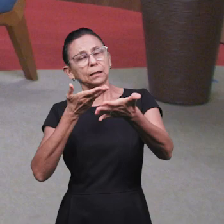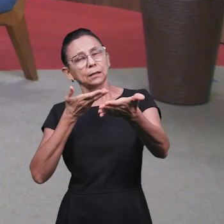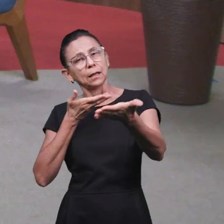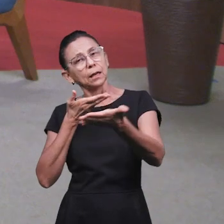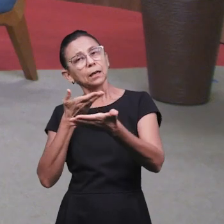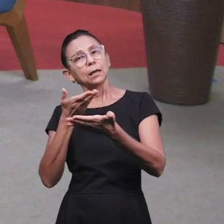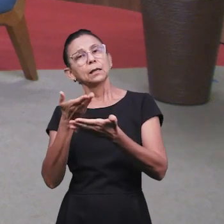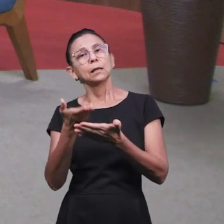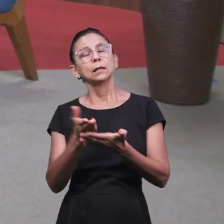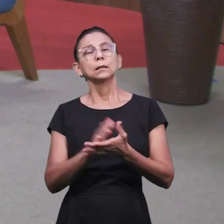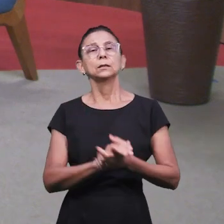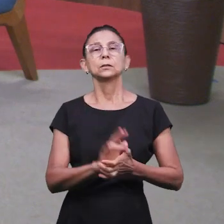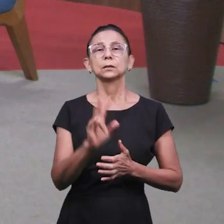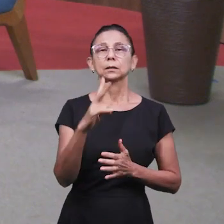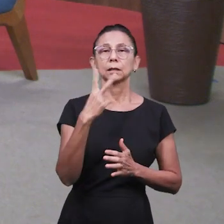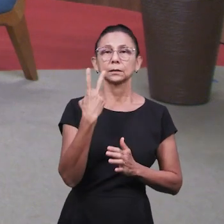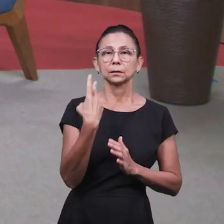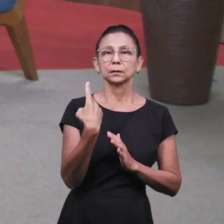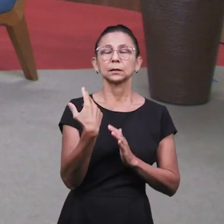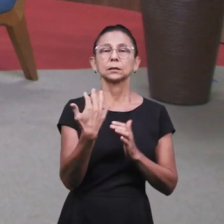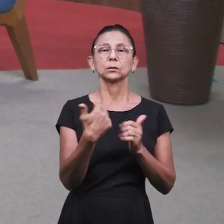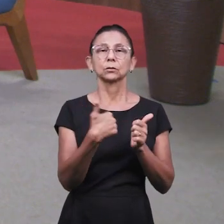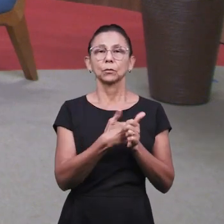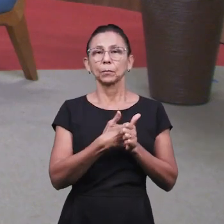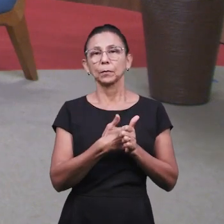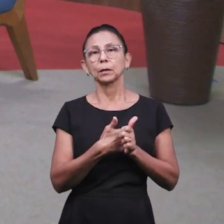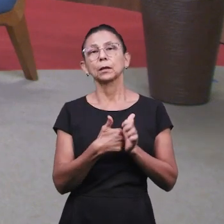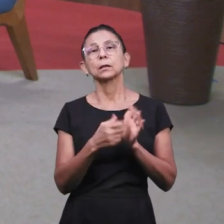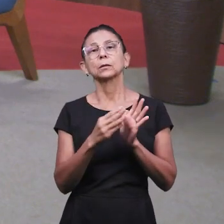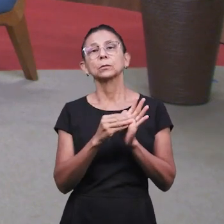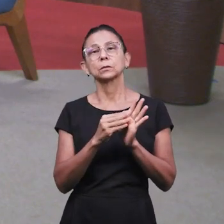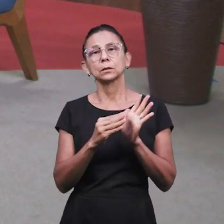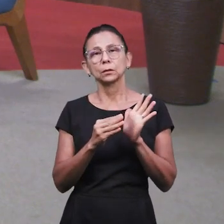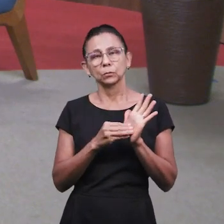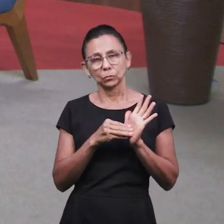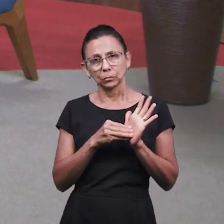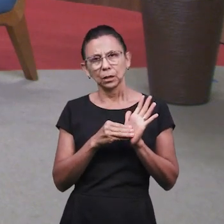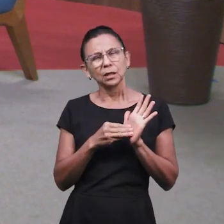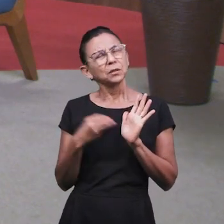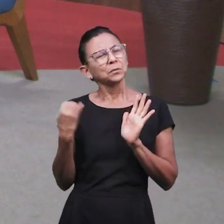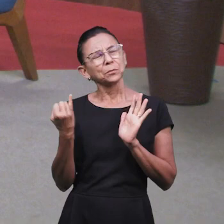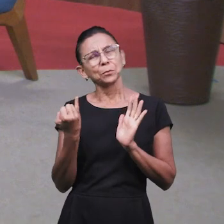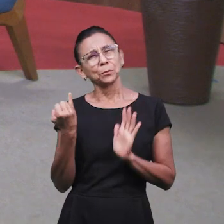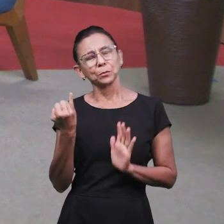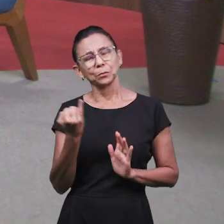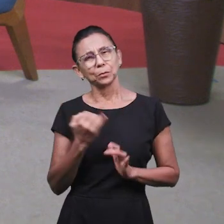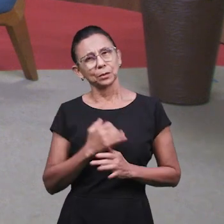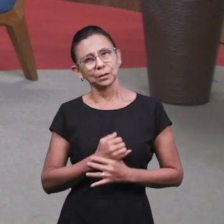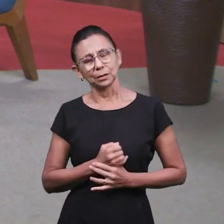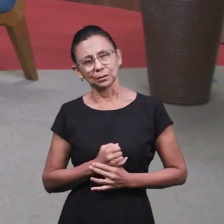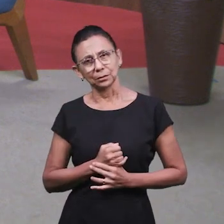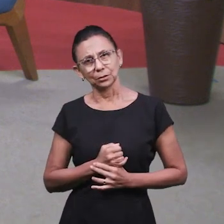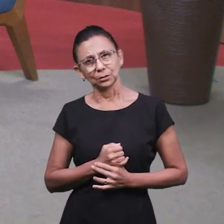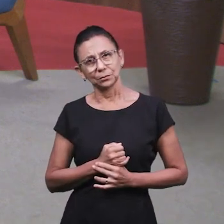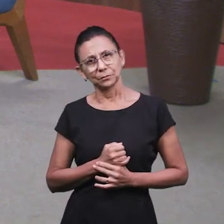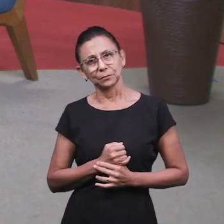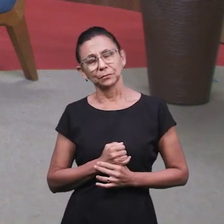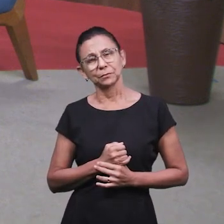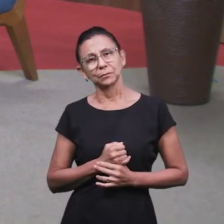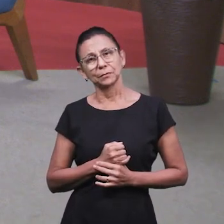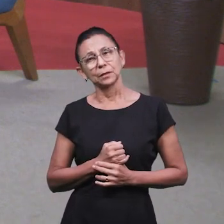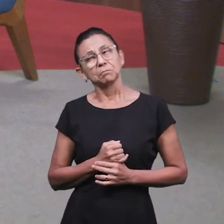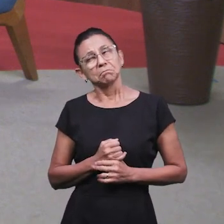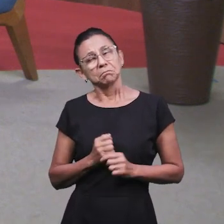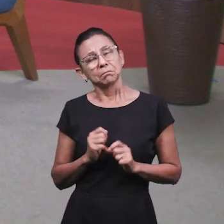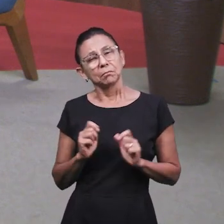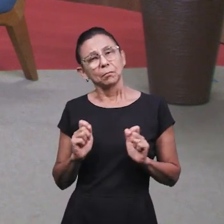que acompanha o conteúdo, né? Qual a importância desse programa? O que ele traz para você de proveitoso? Você pode